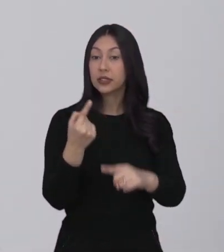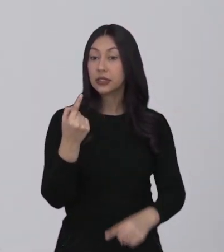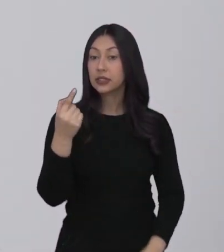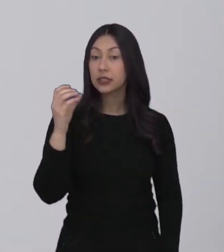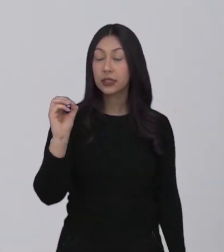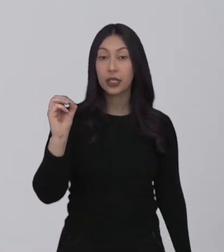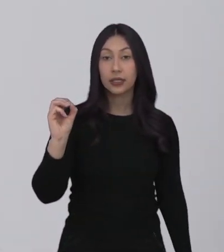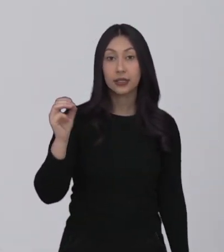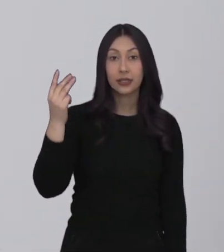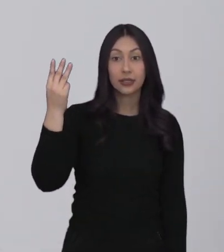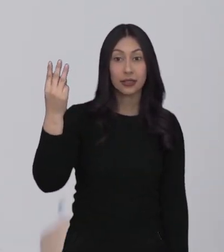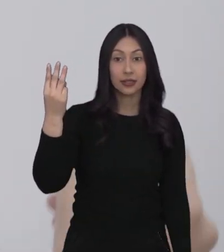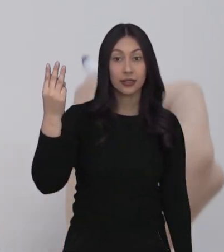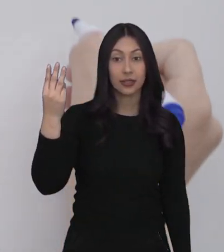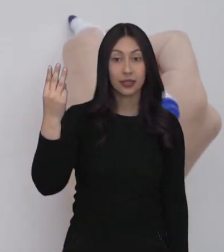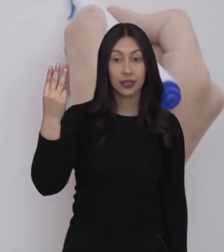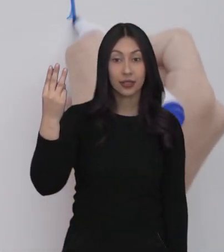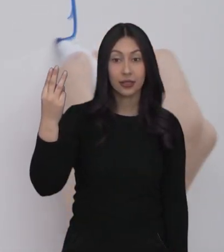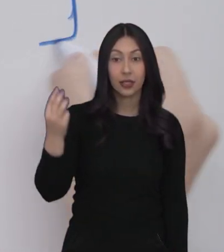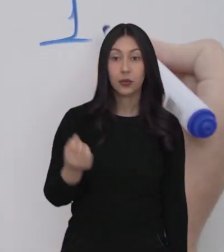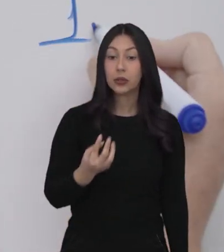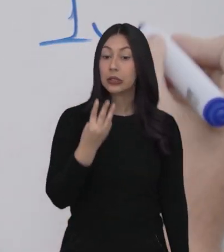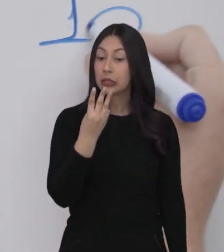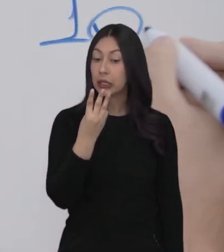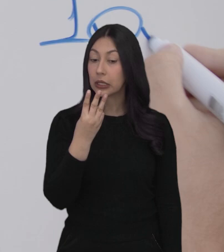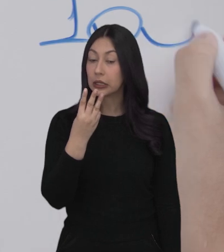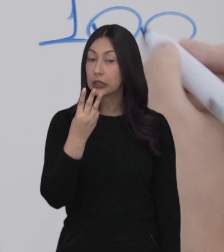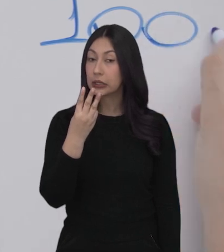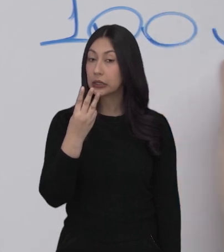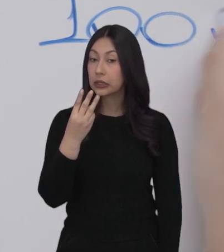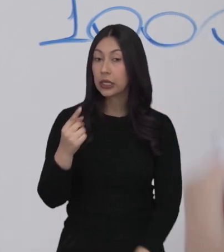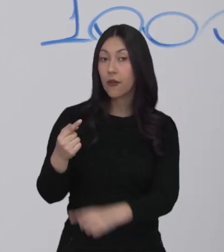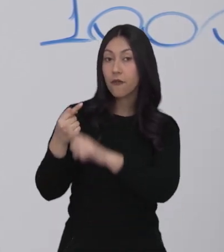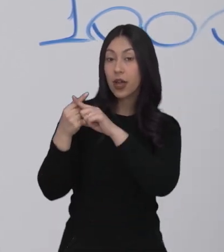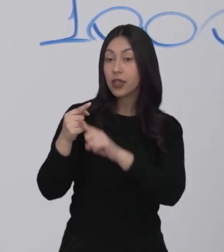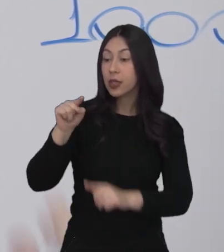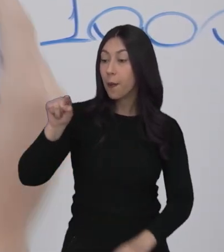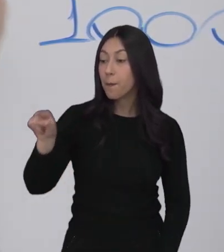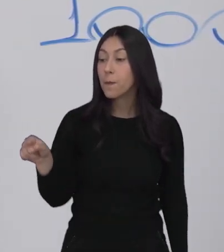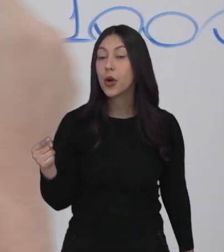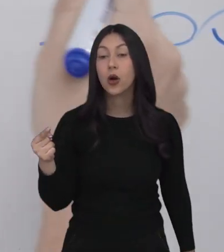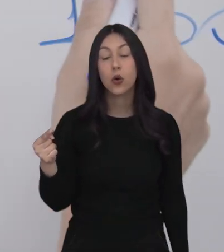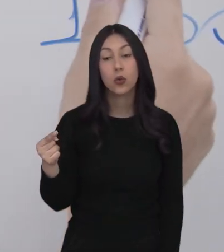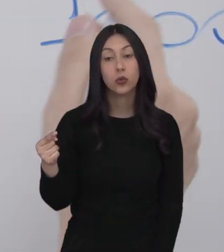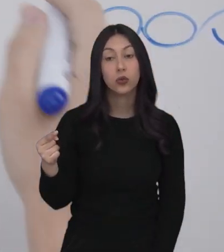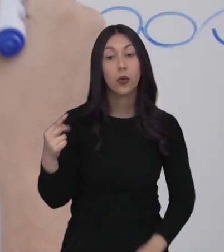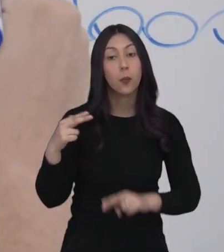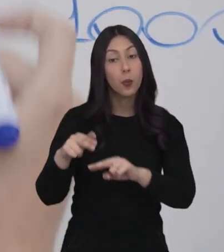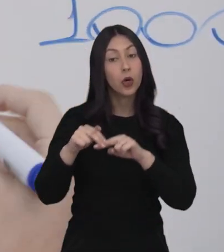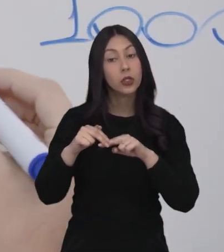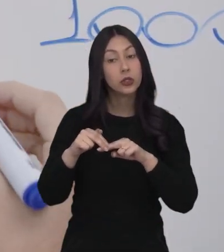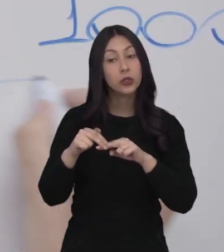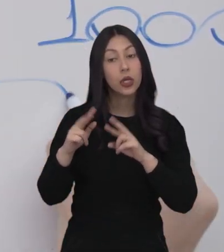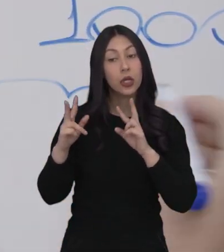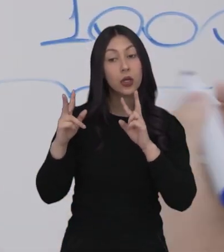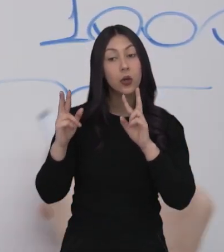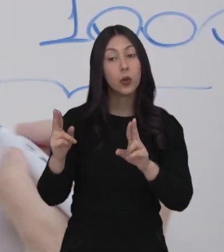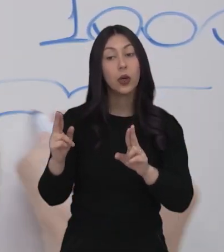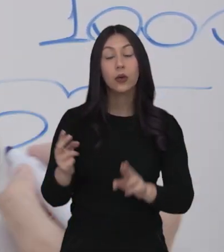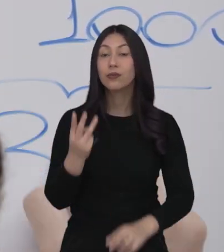que é o 1 com 3 zeros, que é justamente o 1.000. Na prática, então, esse número todo vai ser